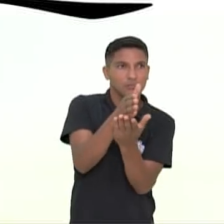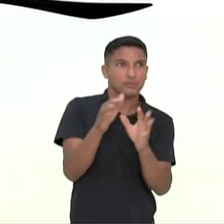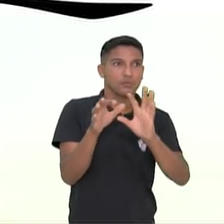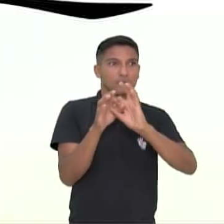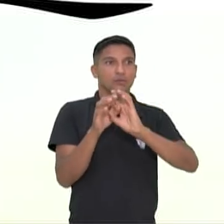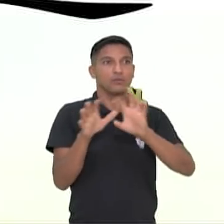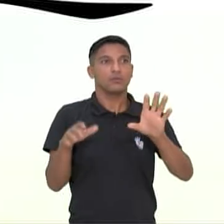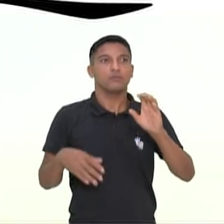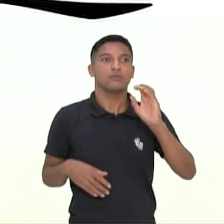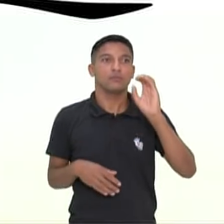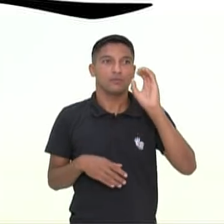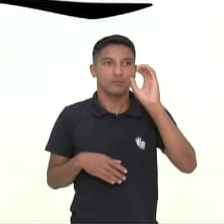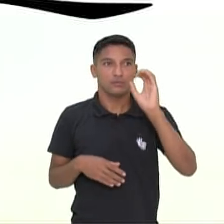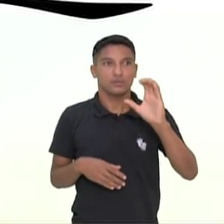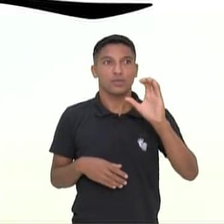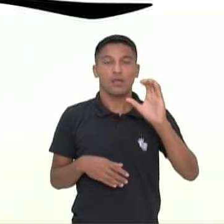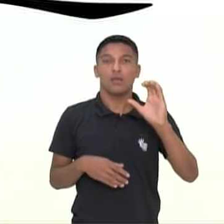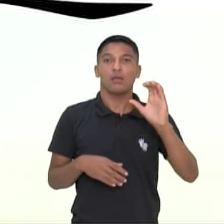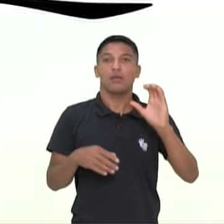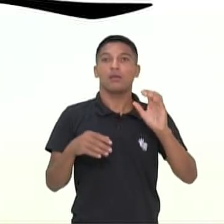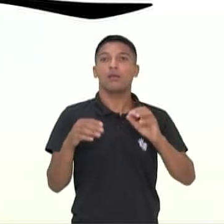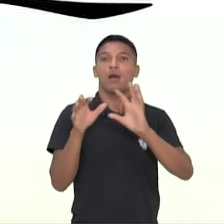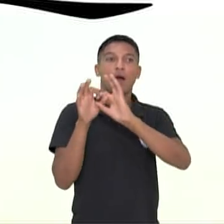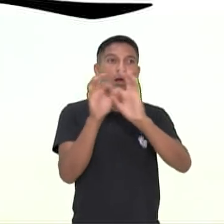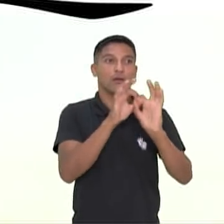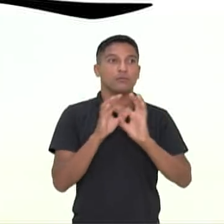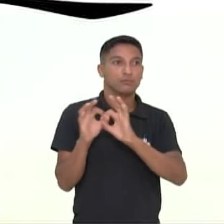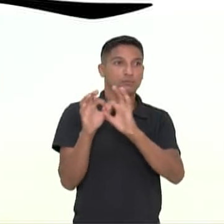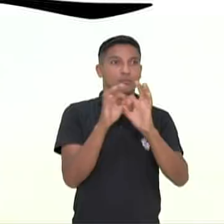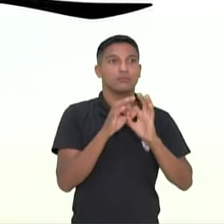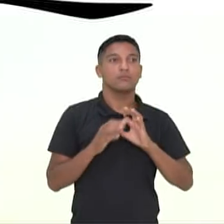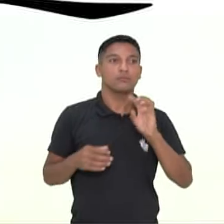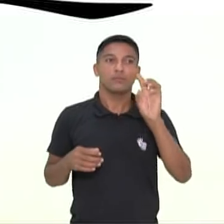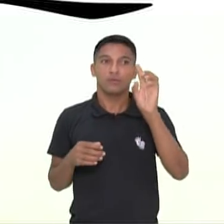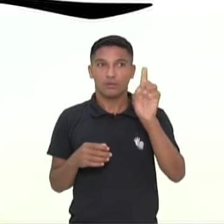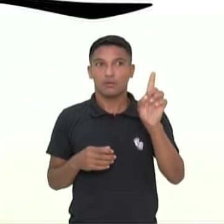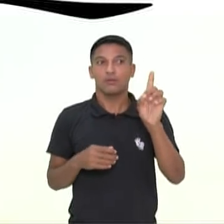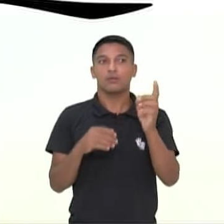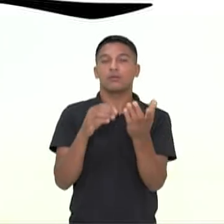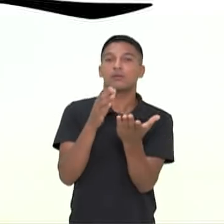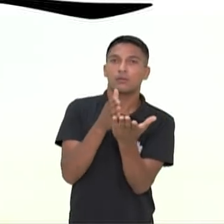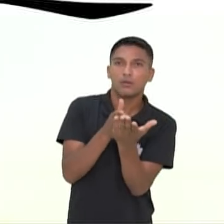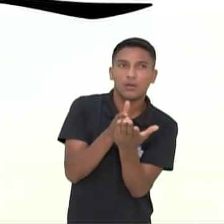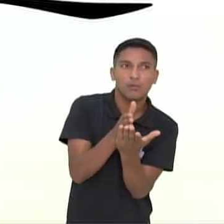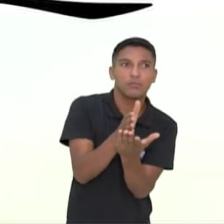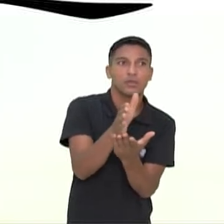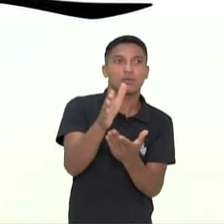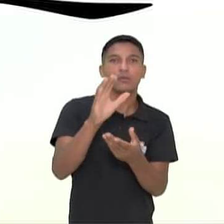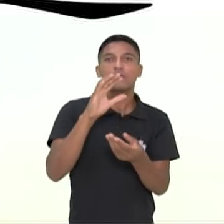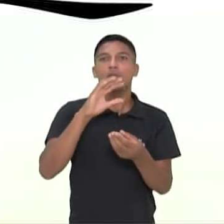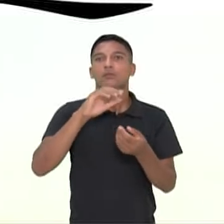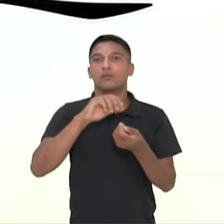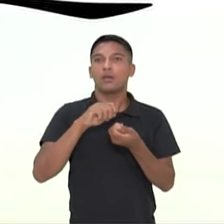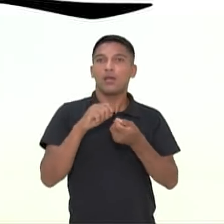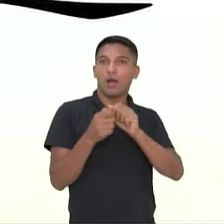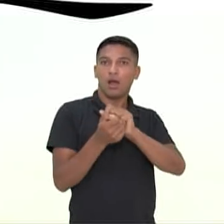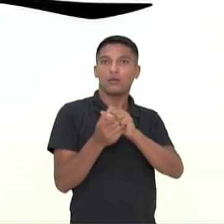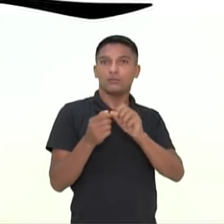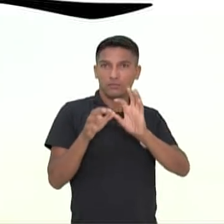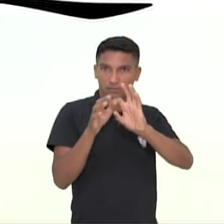livre? Qual é o caminho do Aikido? É isso que você tem que responder. Um tempinho, voltamos em